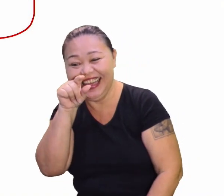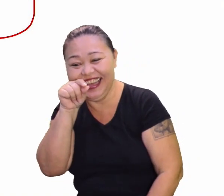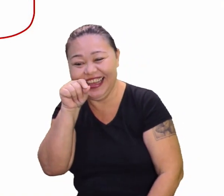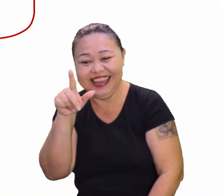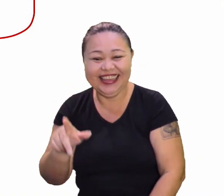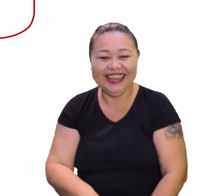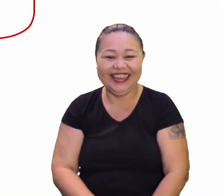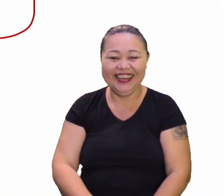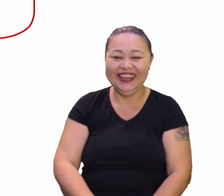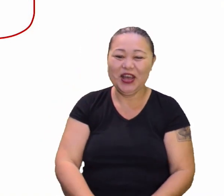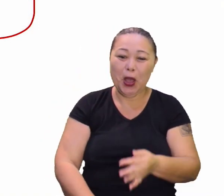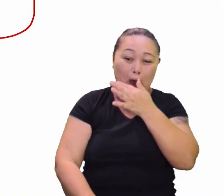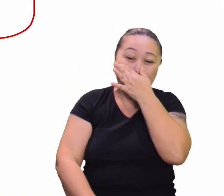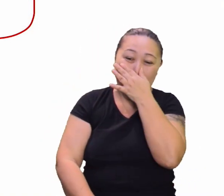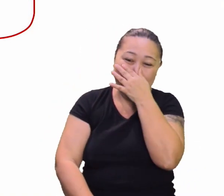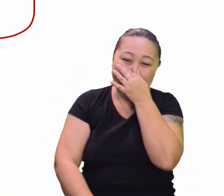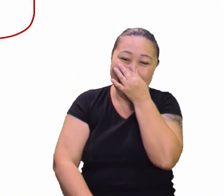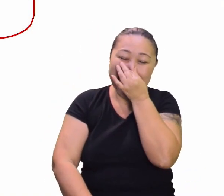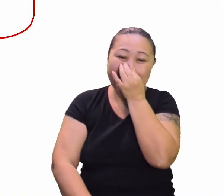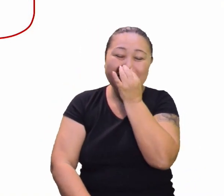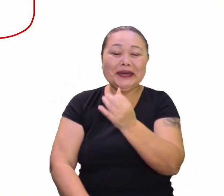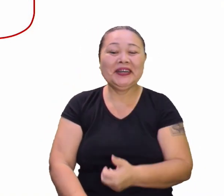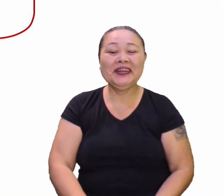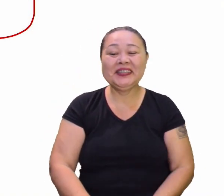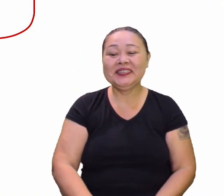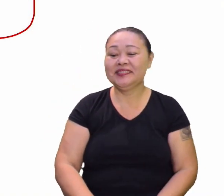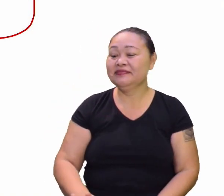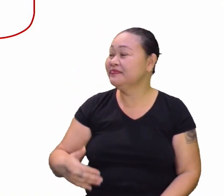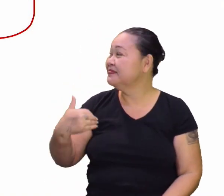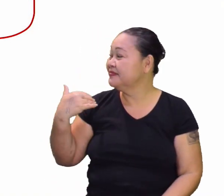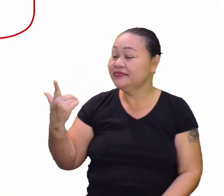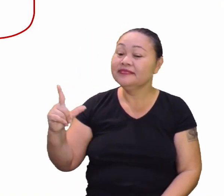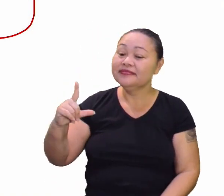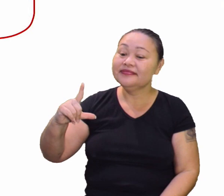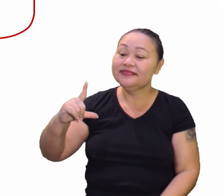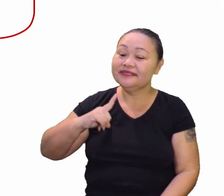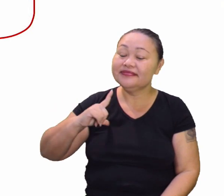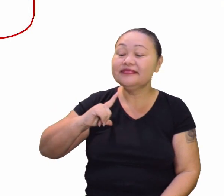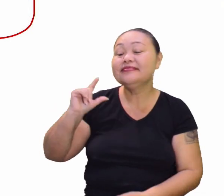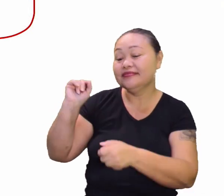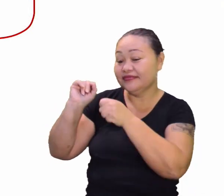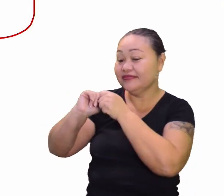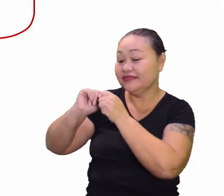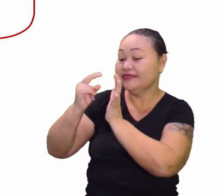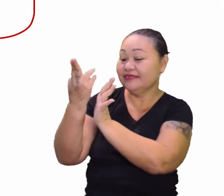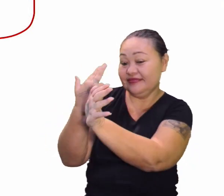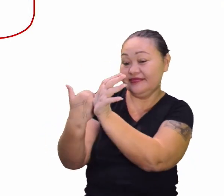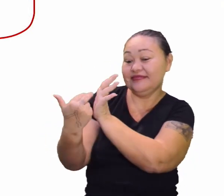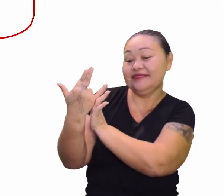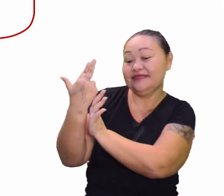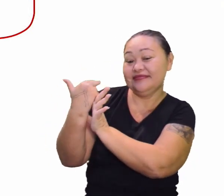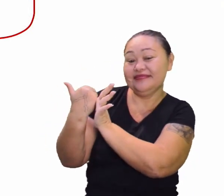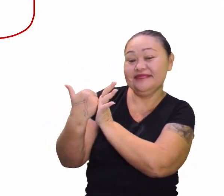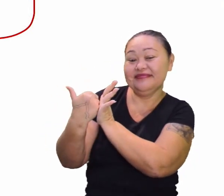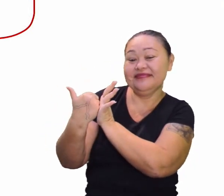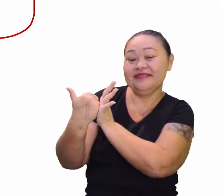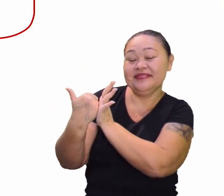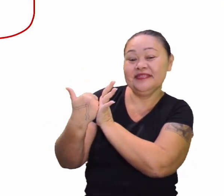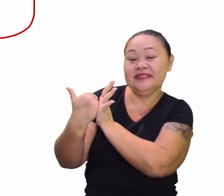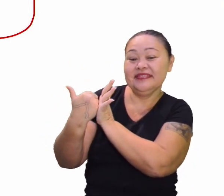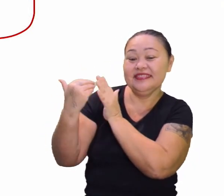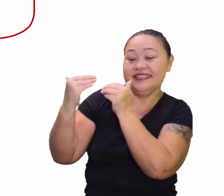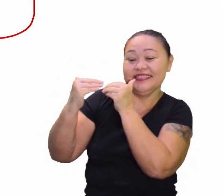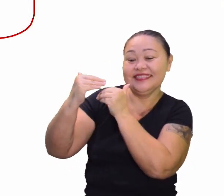mesmo. Então, o aluno vai lembrar que nós fizemos o desenho e eu cortei assim,